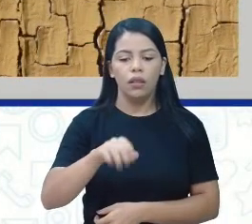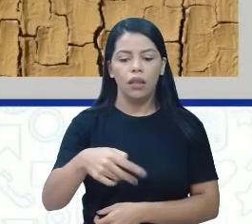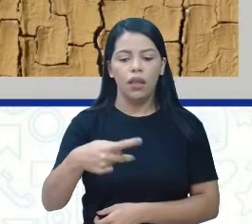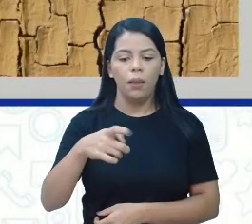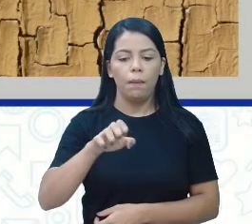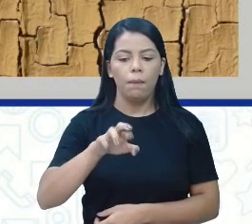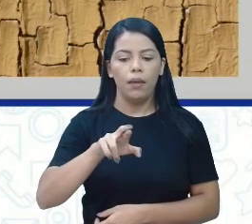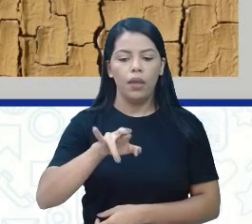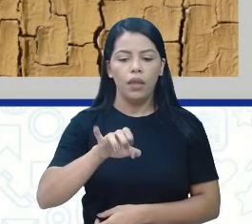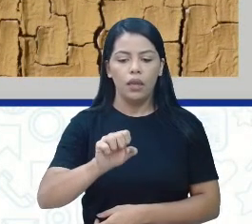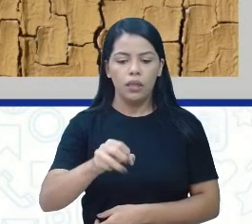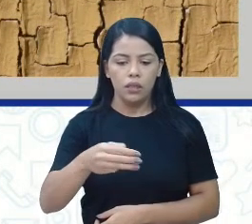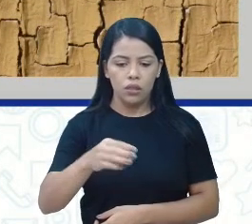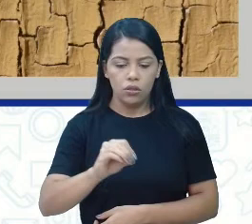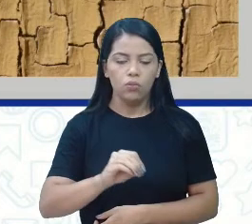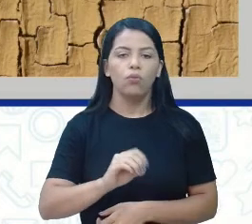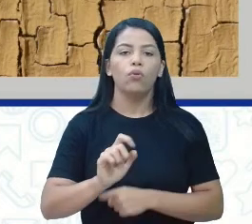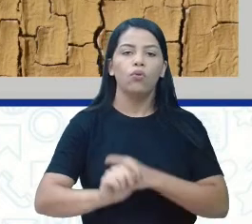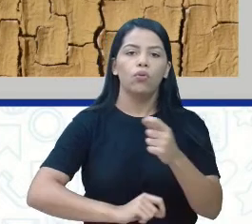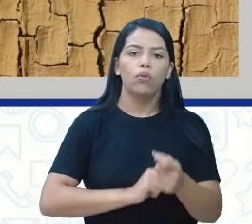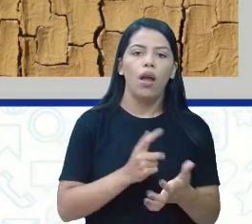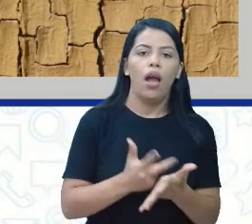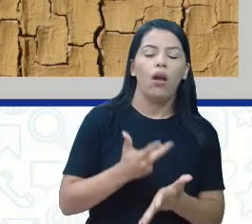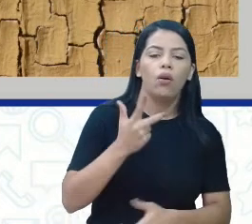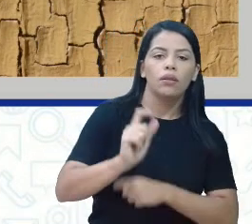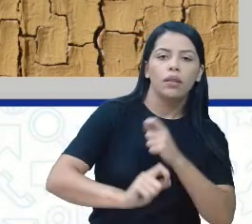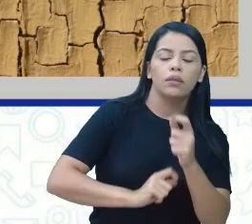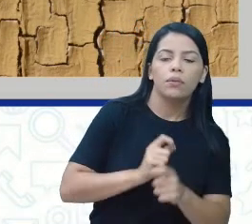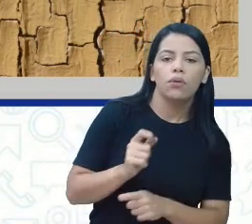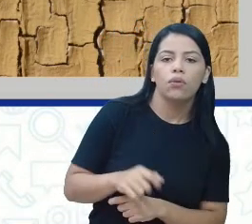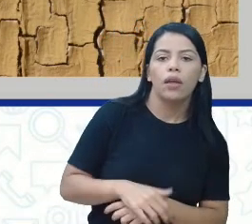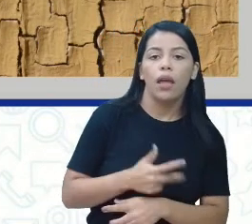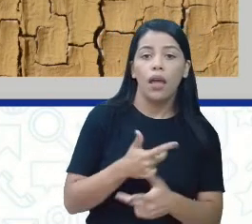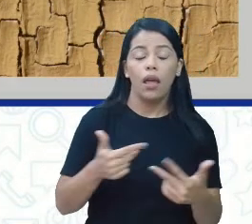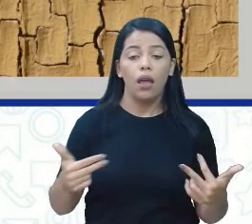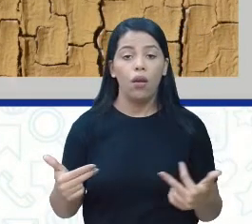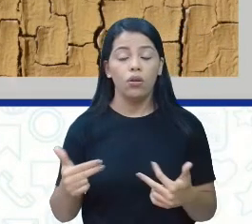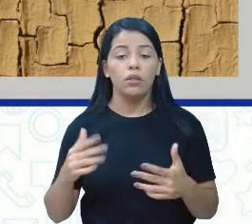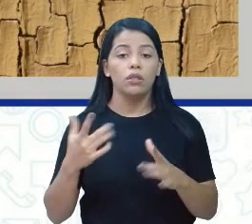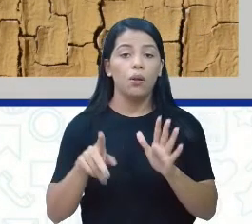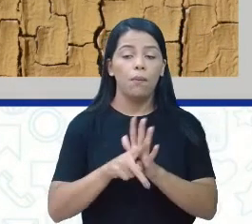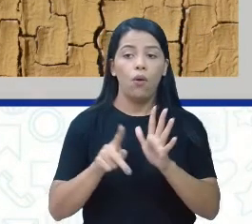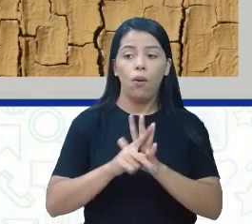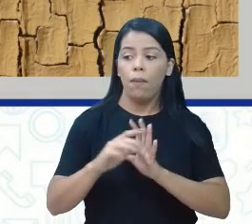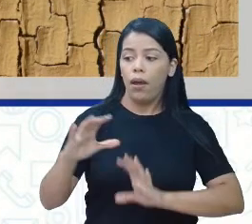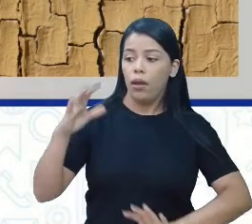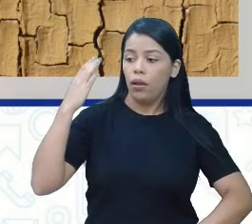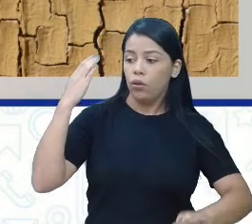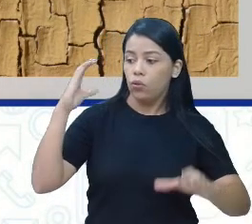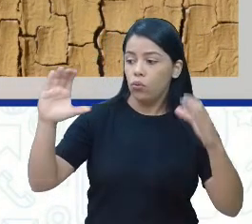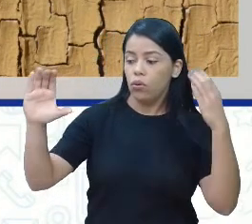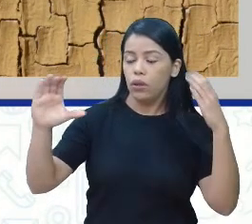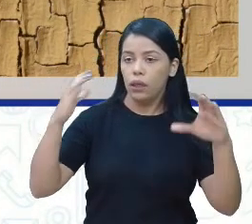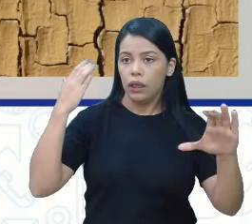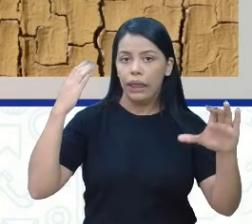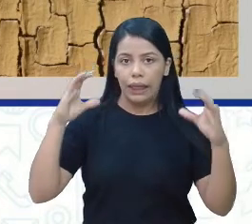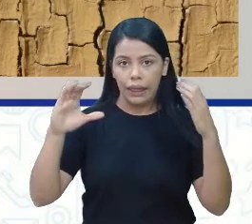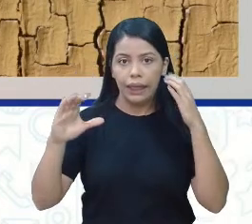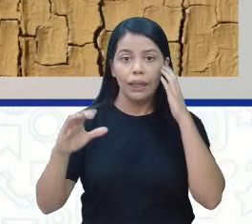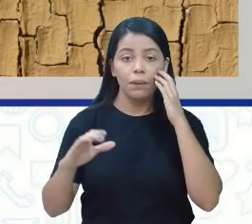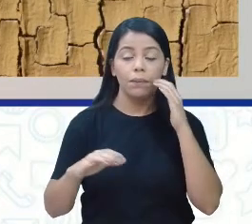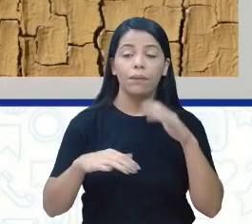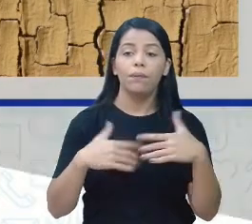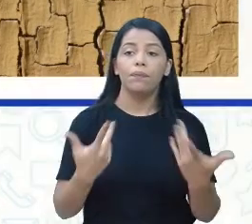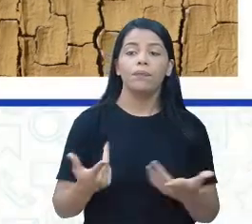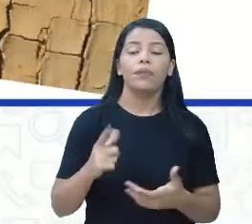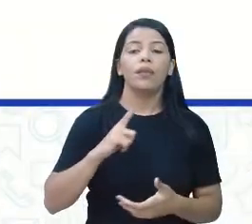físico é causado pelas variações climáticas que podem provocar o quê? Desintegração das rochas, algo comum em regiões